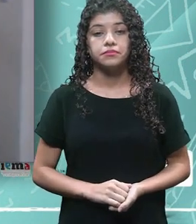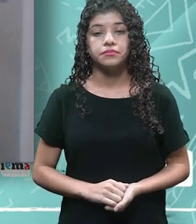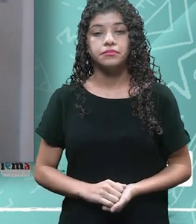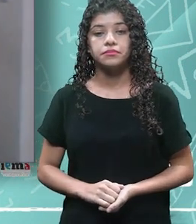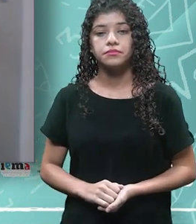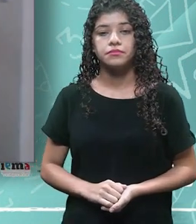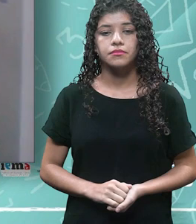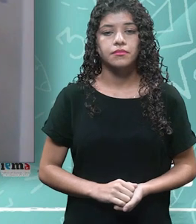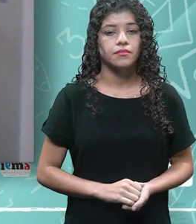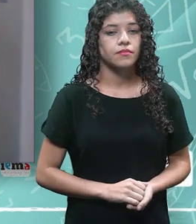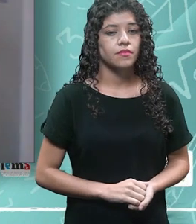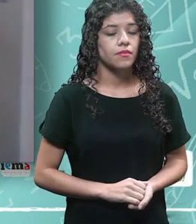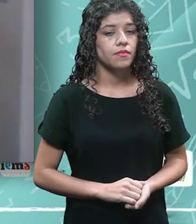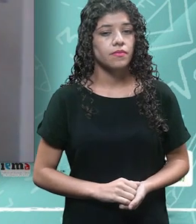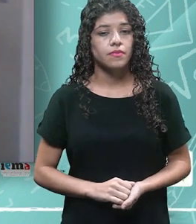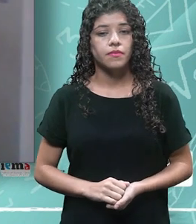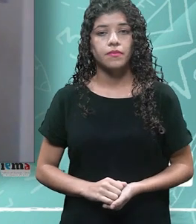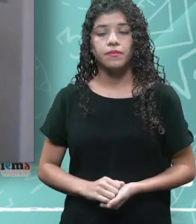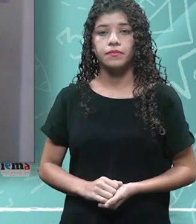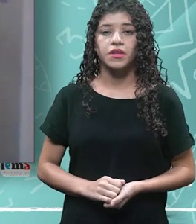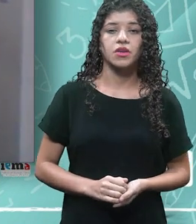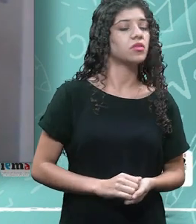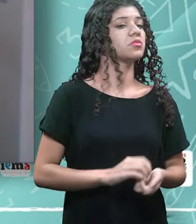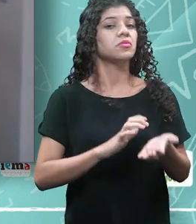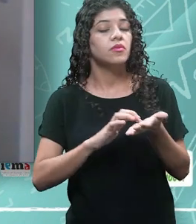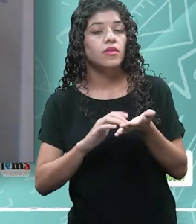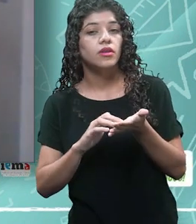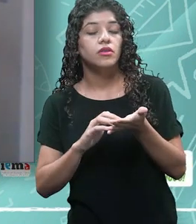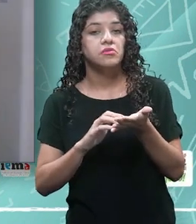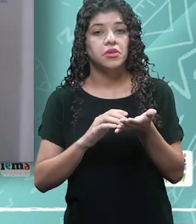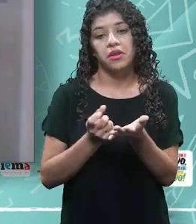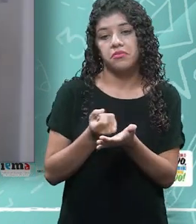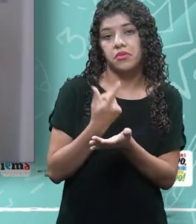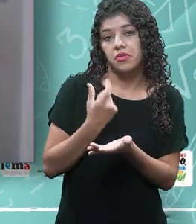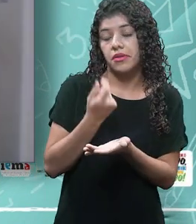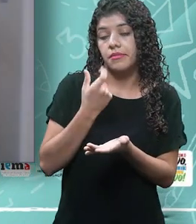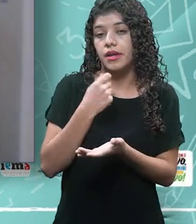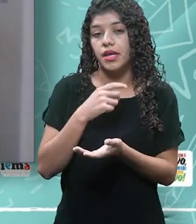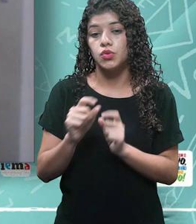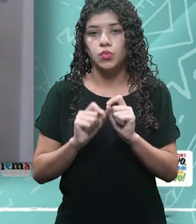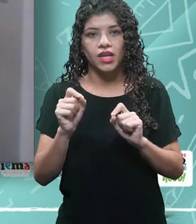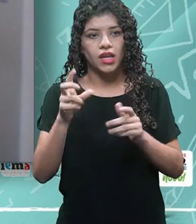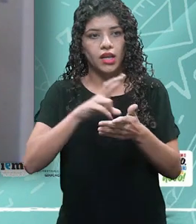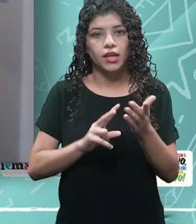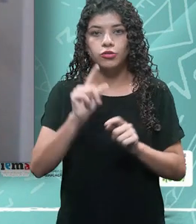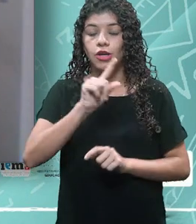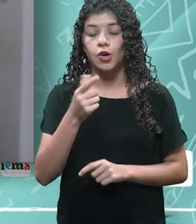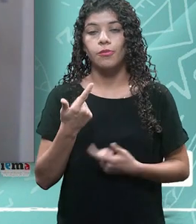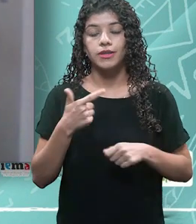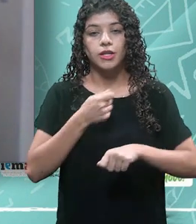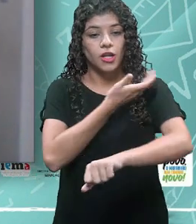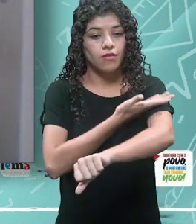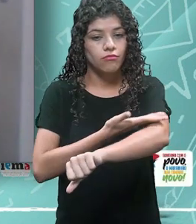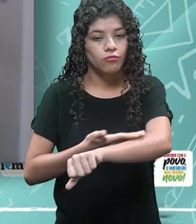fazer que você gosta de estar por dentro Leia Gibi Leia bula de remédio Leia manual do seu celular O importante não é o que você está lendo o